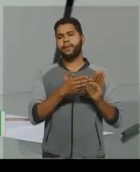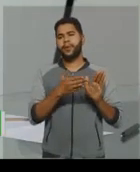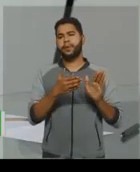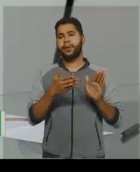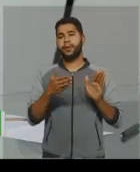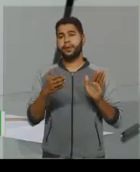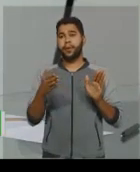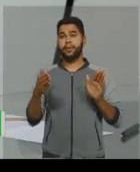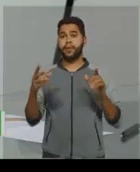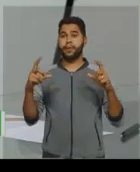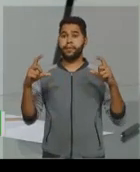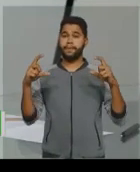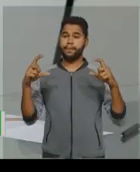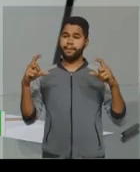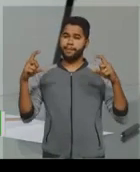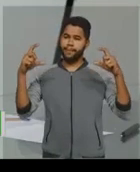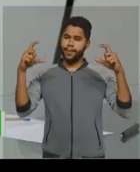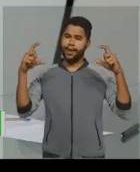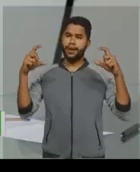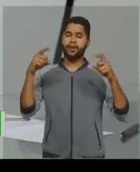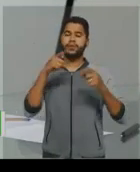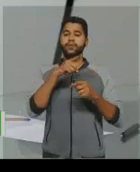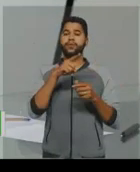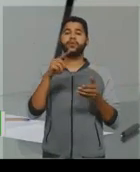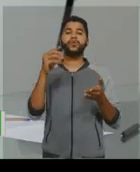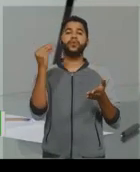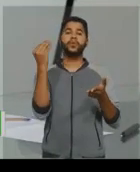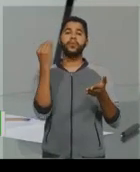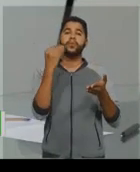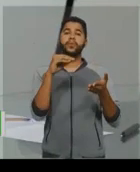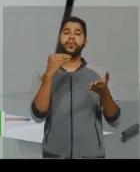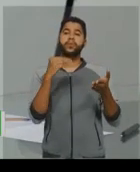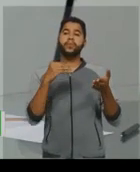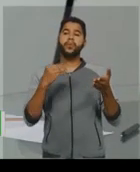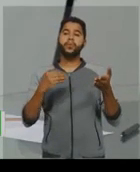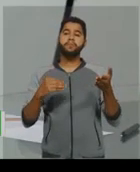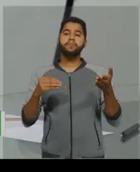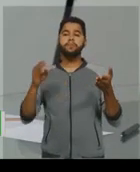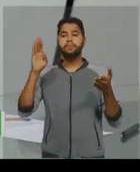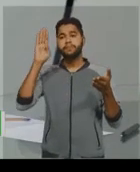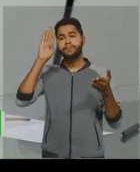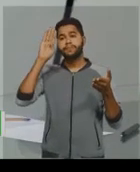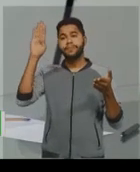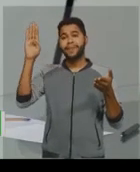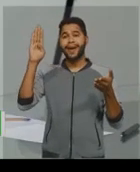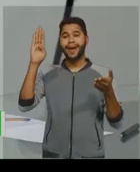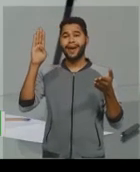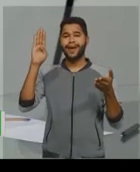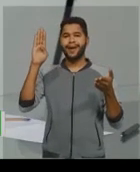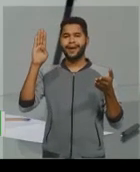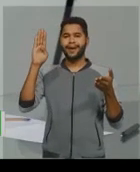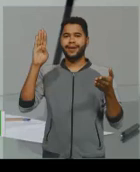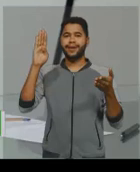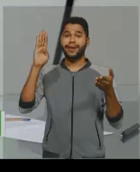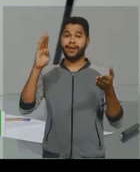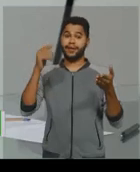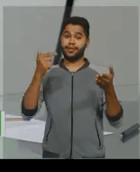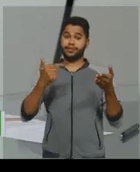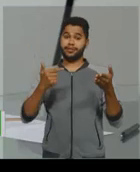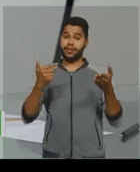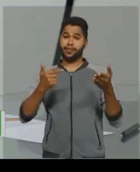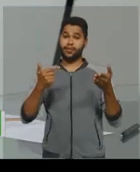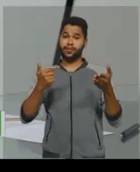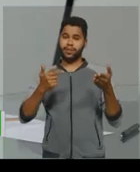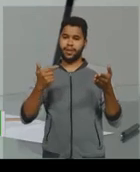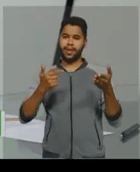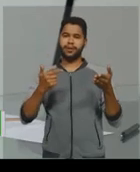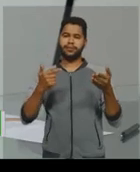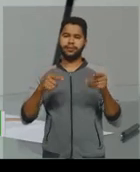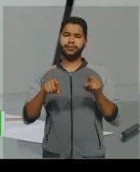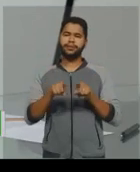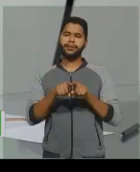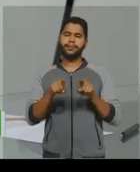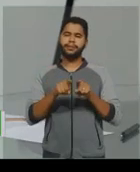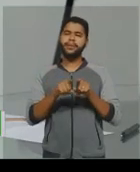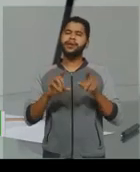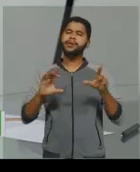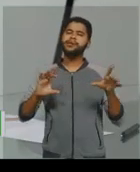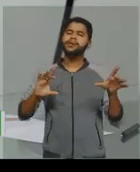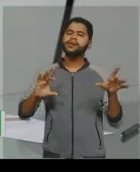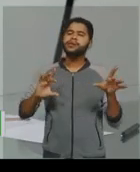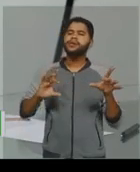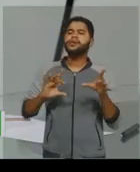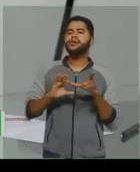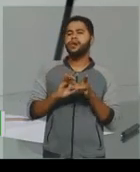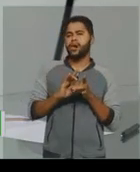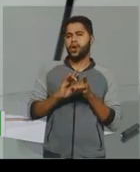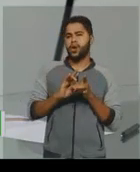naquele parágrafo, você vai colocar as ideias secundárias. Claro que as suas ideias secundárias têm tudo a ver